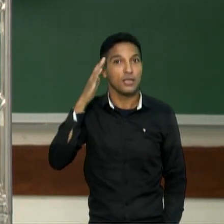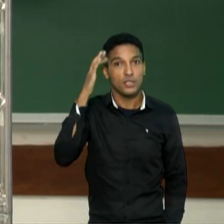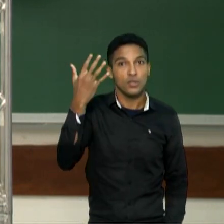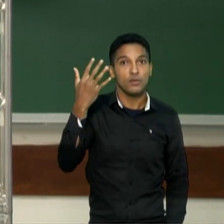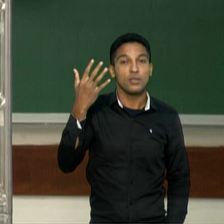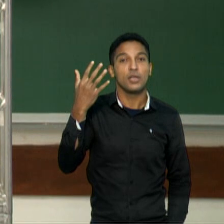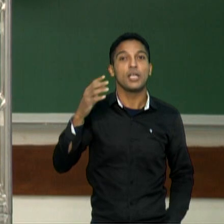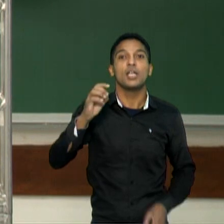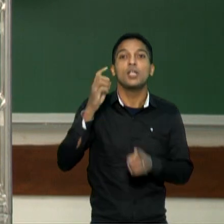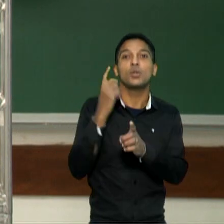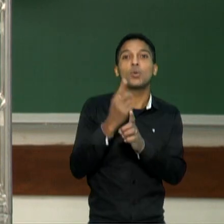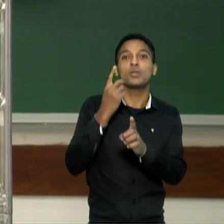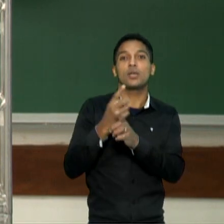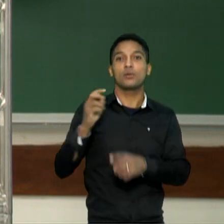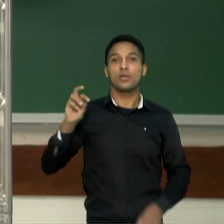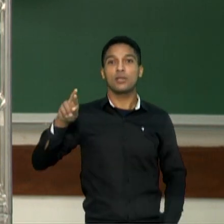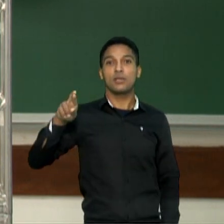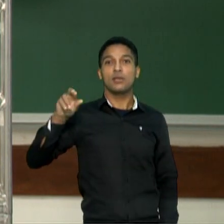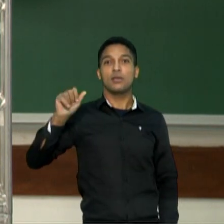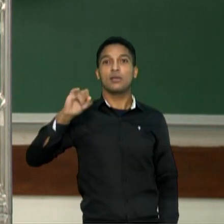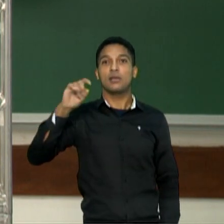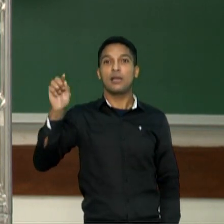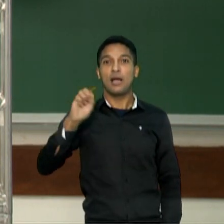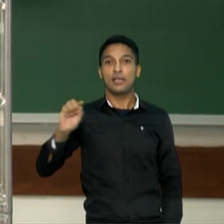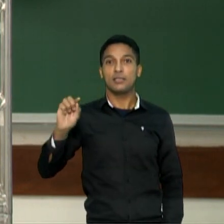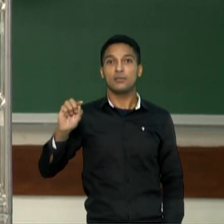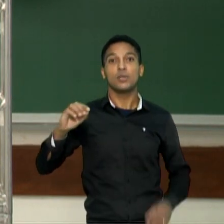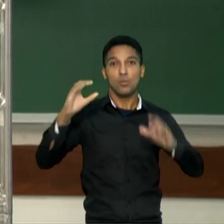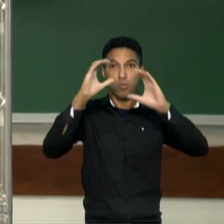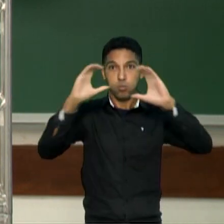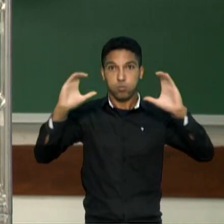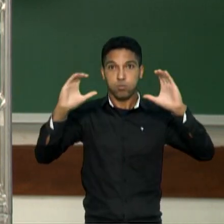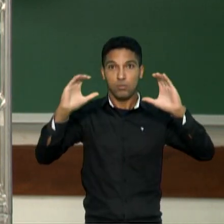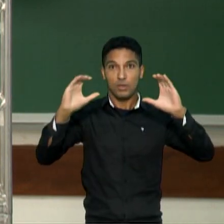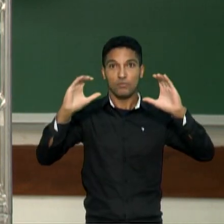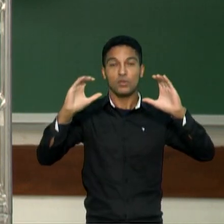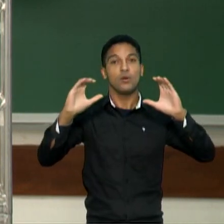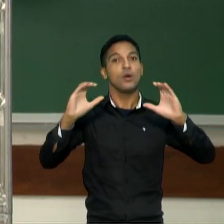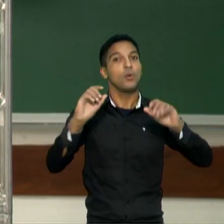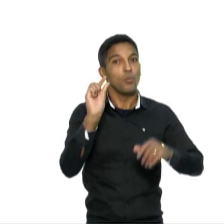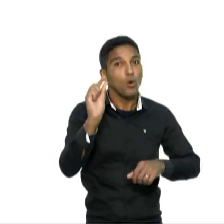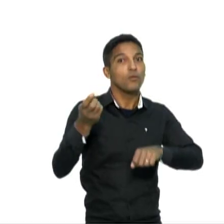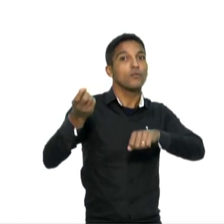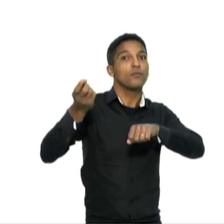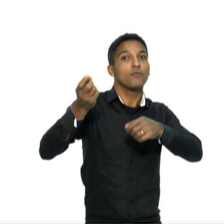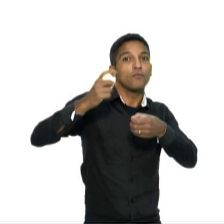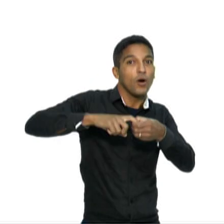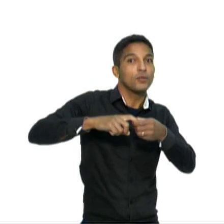encontrar a raiz dessa função, de acordo com o exemplo que eu acabei de fazer. Valeu? Já voltamos.